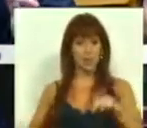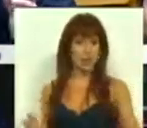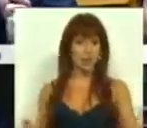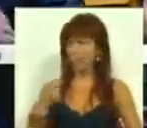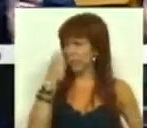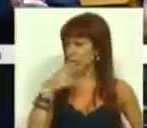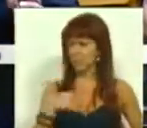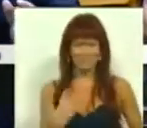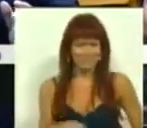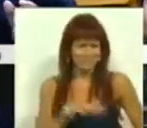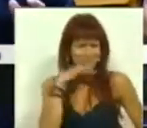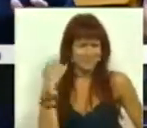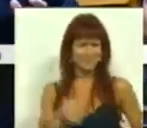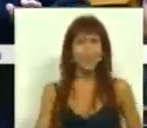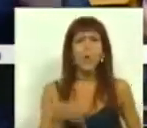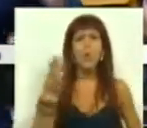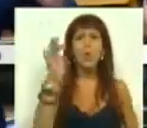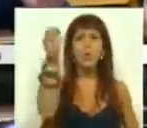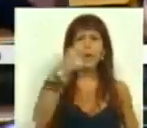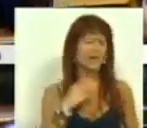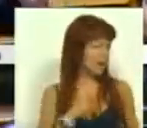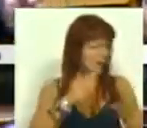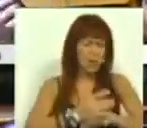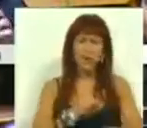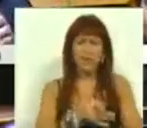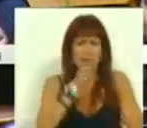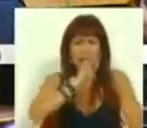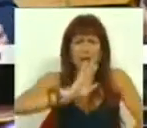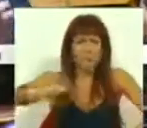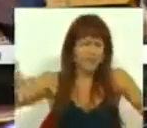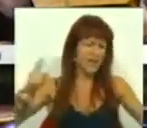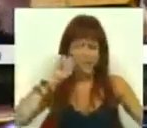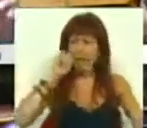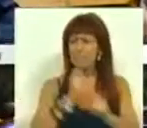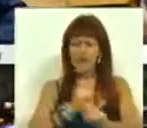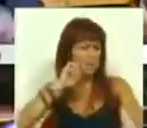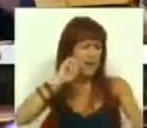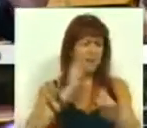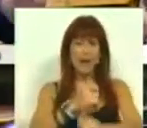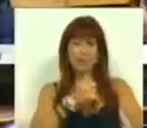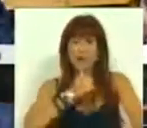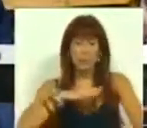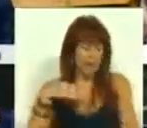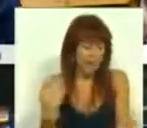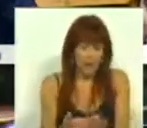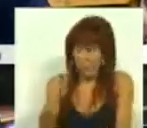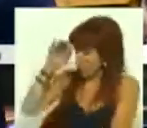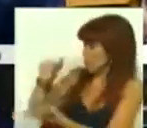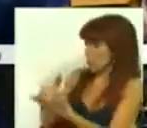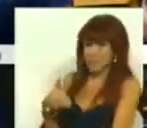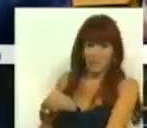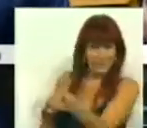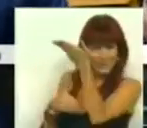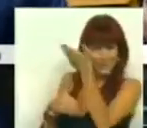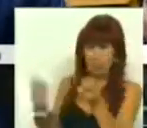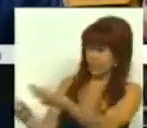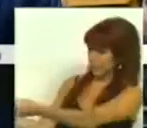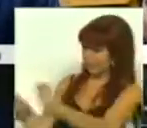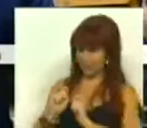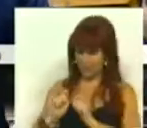é curioso como o Partido Socialista continua, na prática, a insistir numa medida que deu os resultados que deu, que